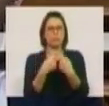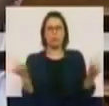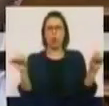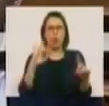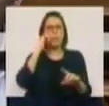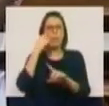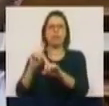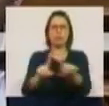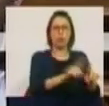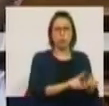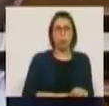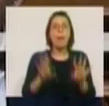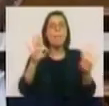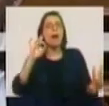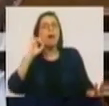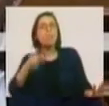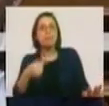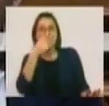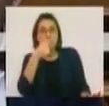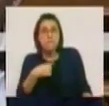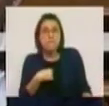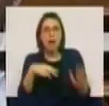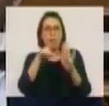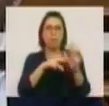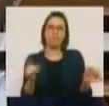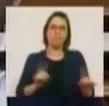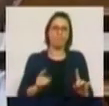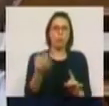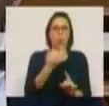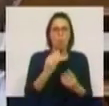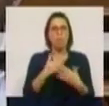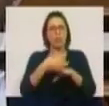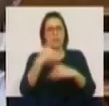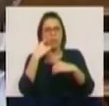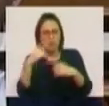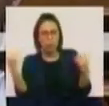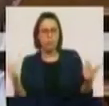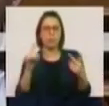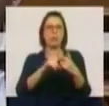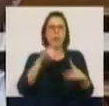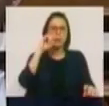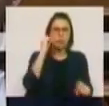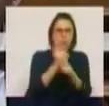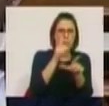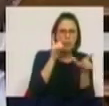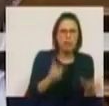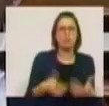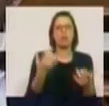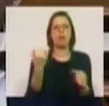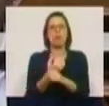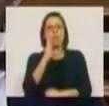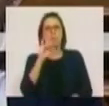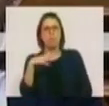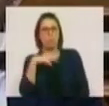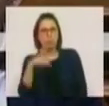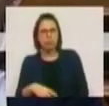de lesados, mas não podemos ignorar falhas na regulação, na intervenção pública, na supervisão, no papel do Banco